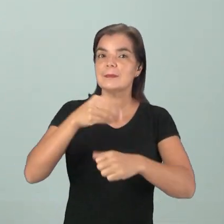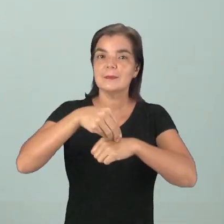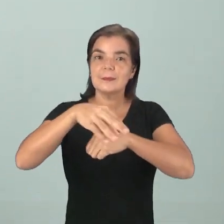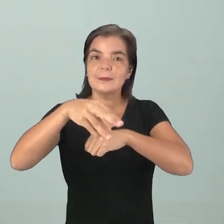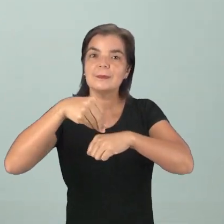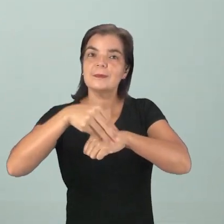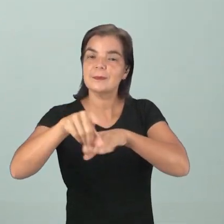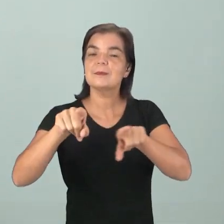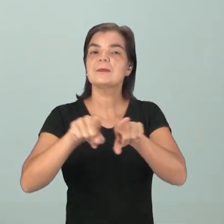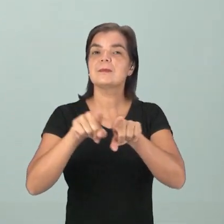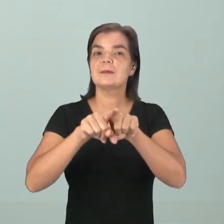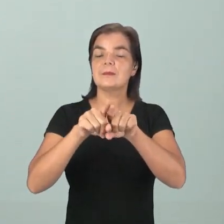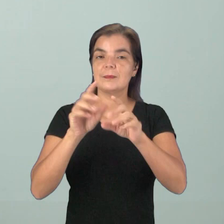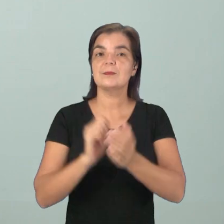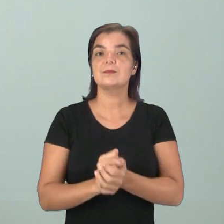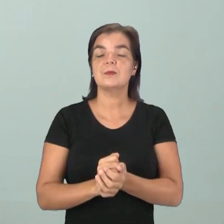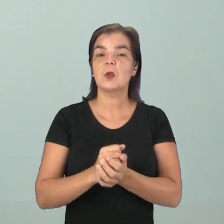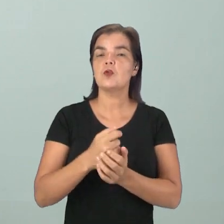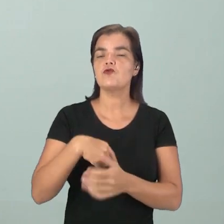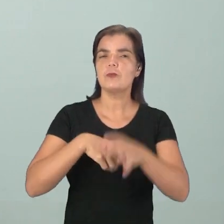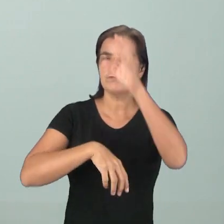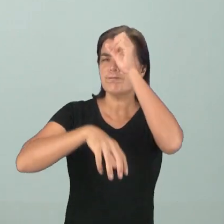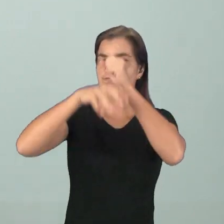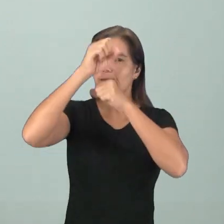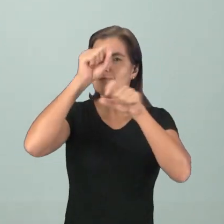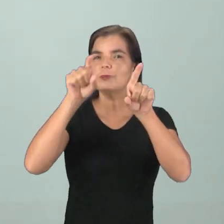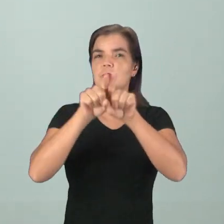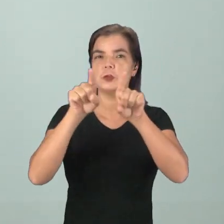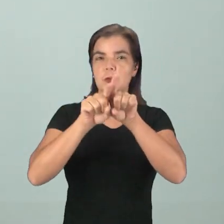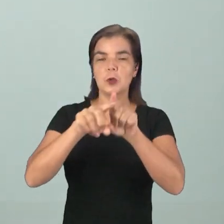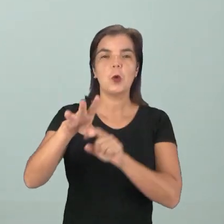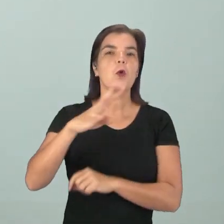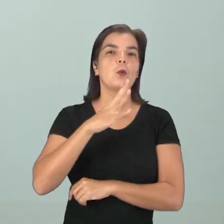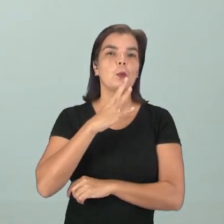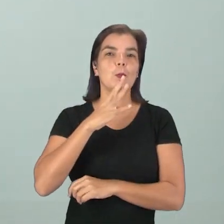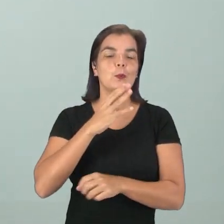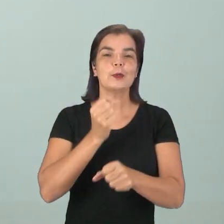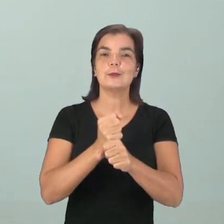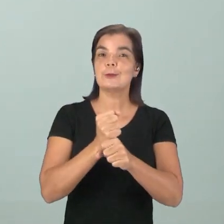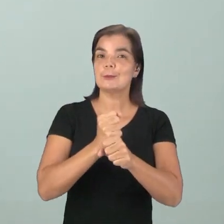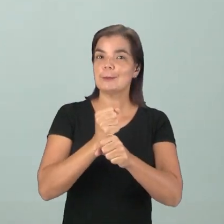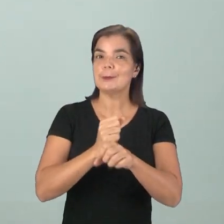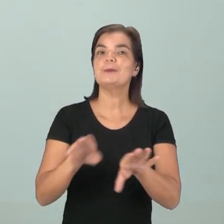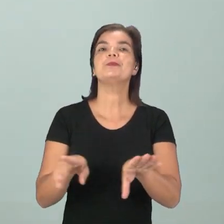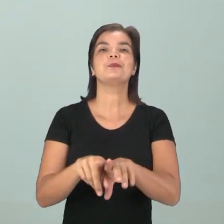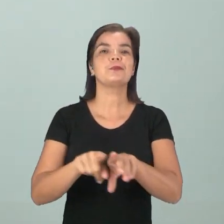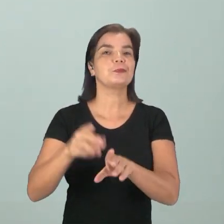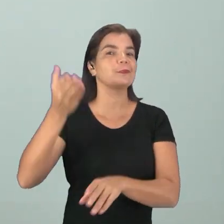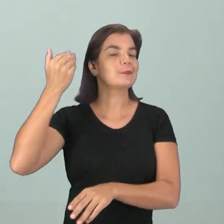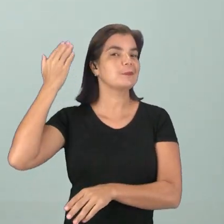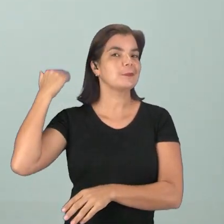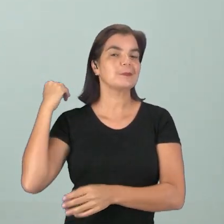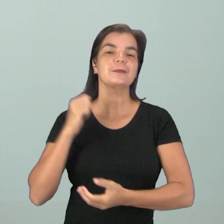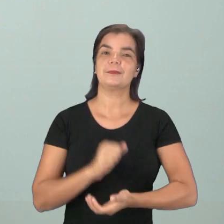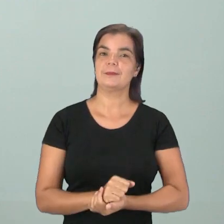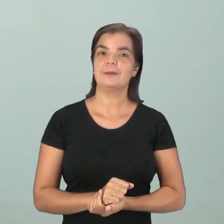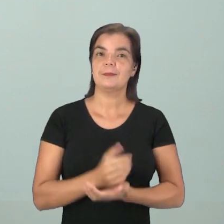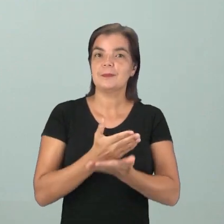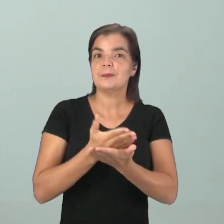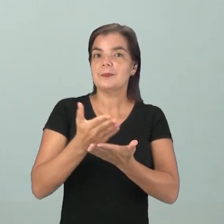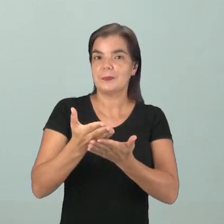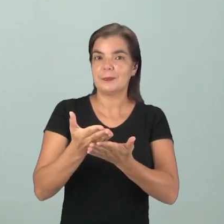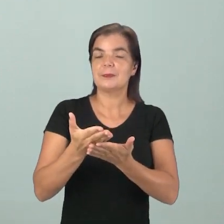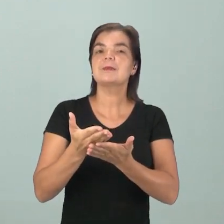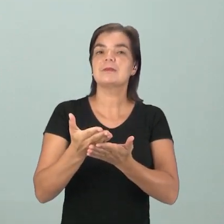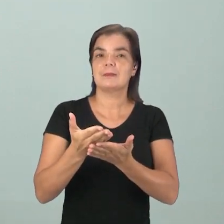tentar trazer uma retomada de conhecimentos dos conteúdos que vocês viram no ano passado. Então a gente vai dar início a essa